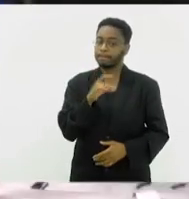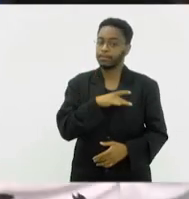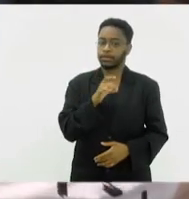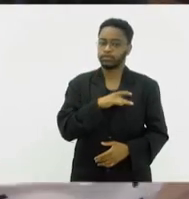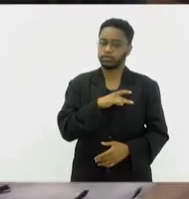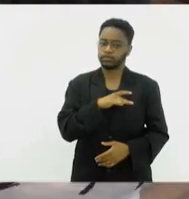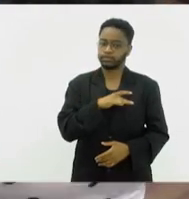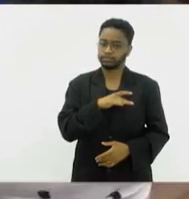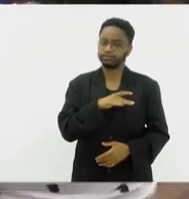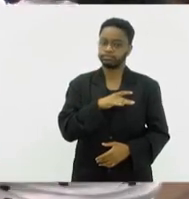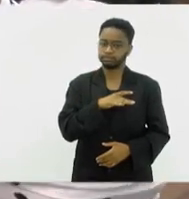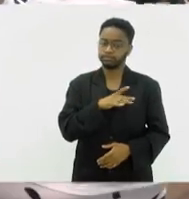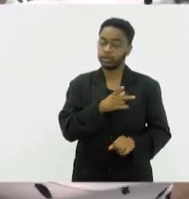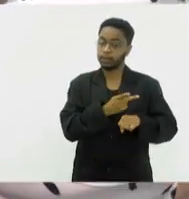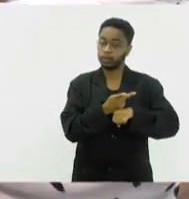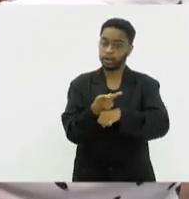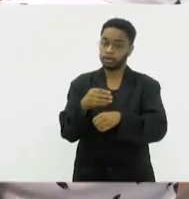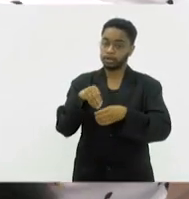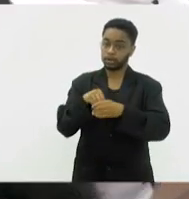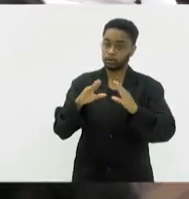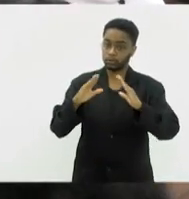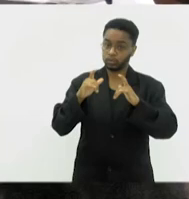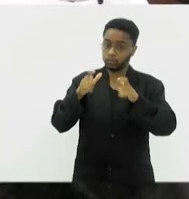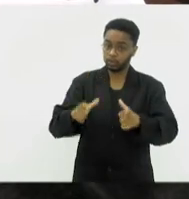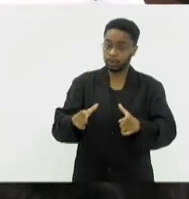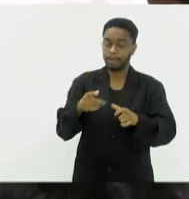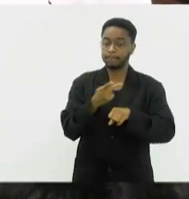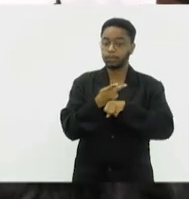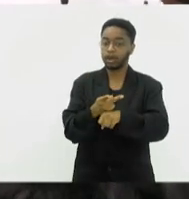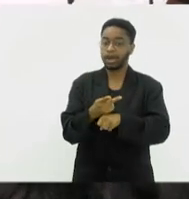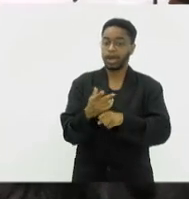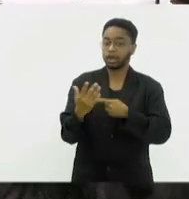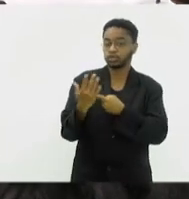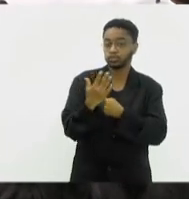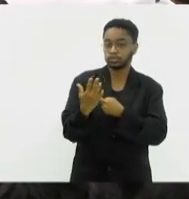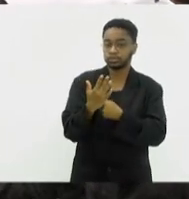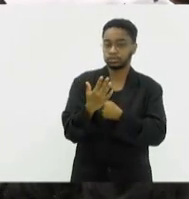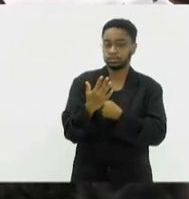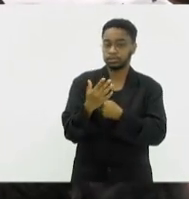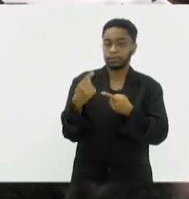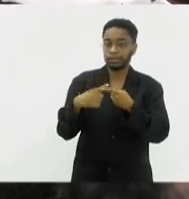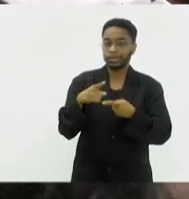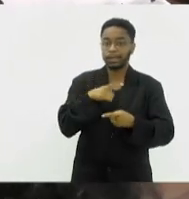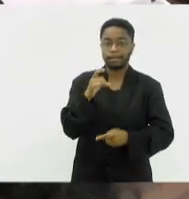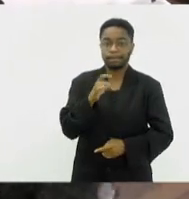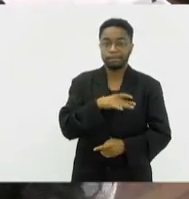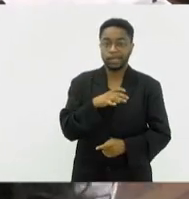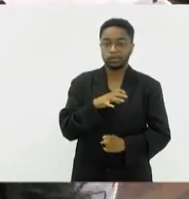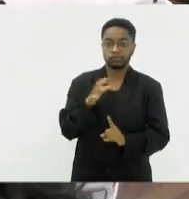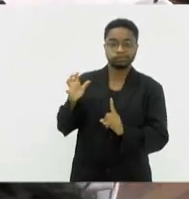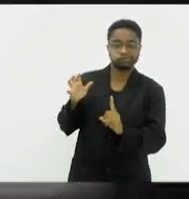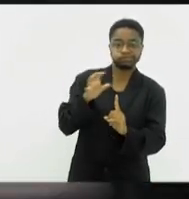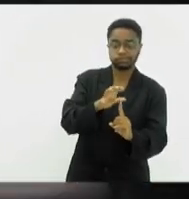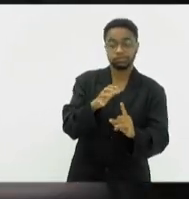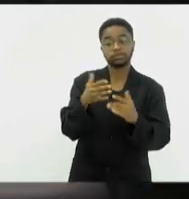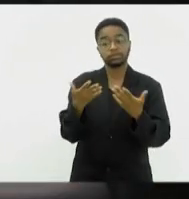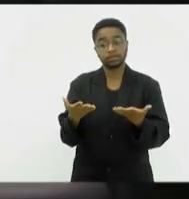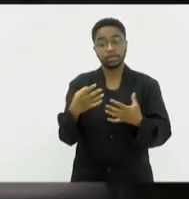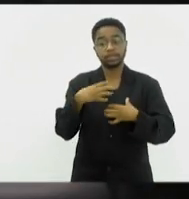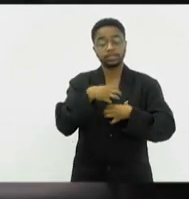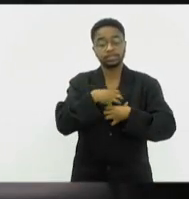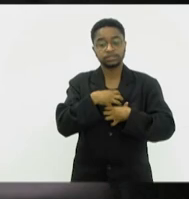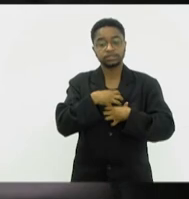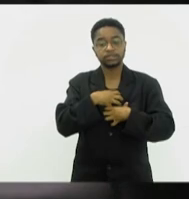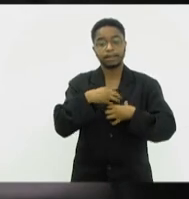de buscar ali naquele local por ajuda, por repressão. Então, elas... se sentem